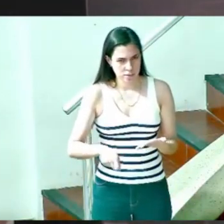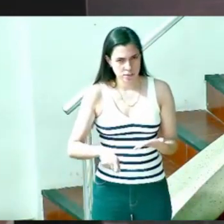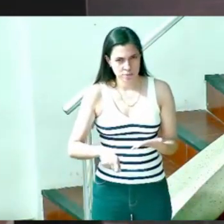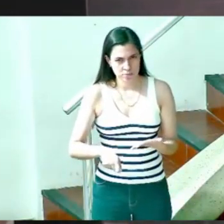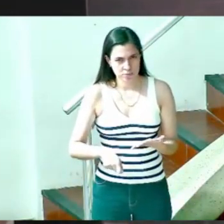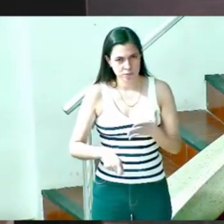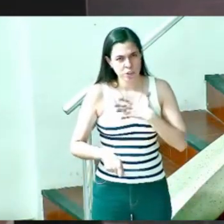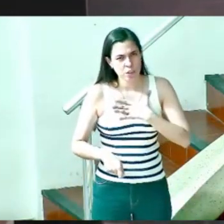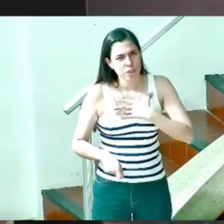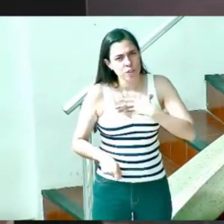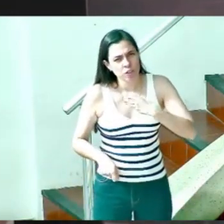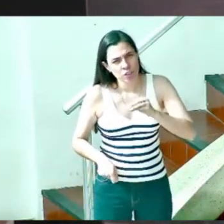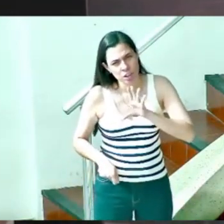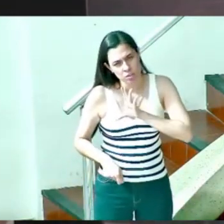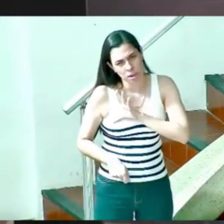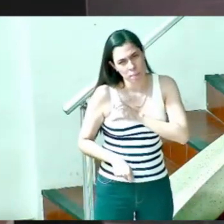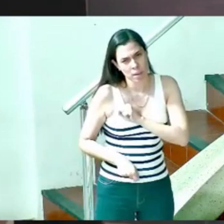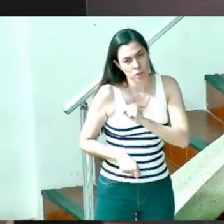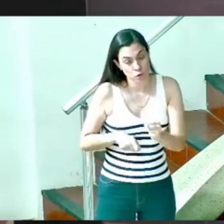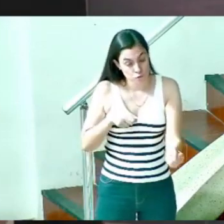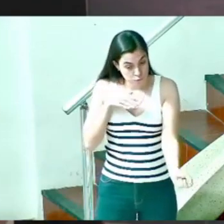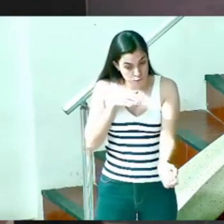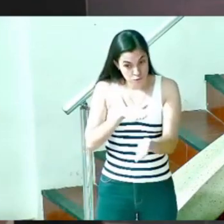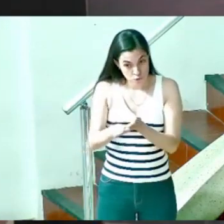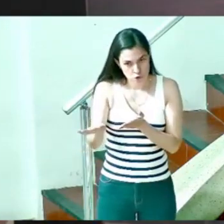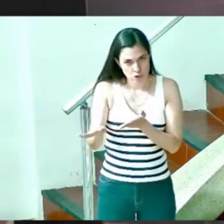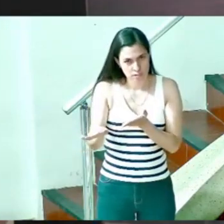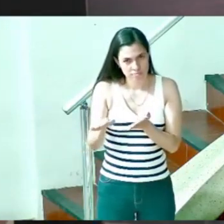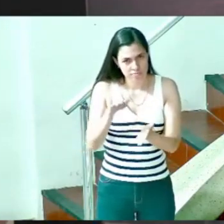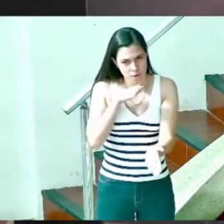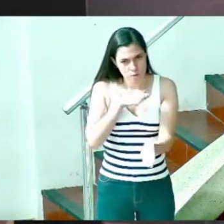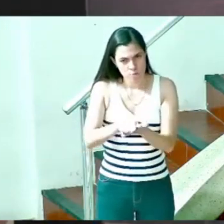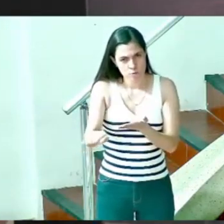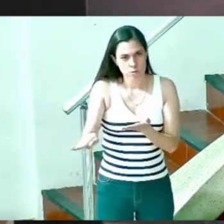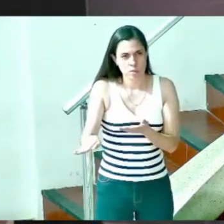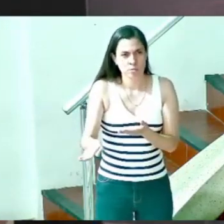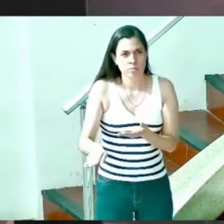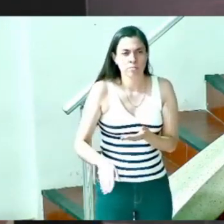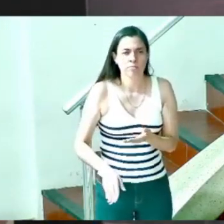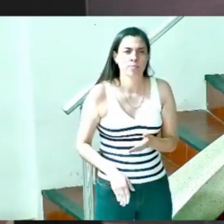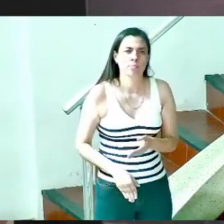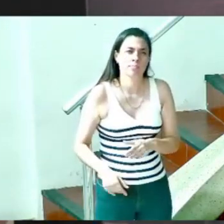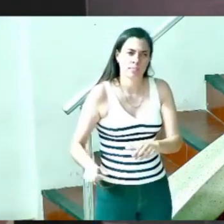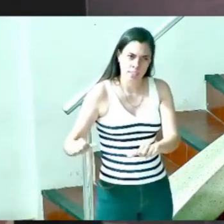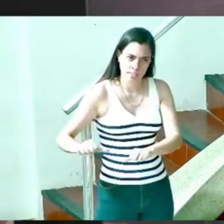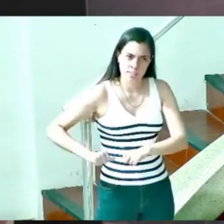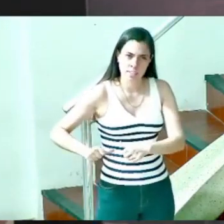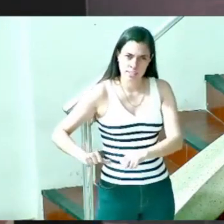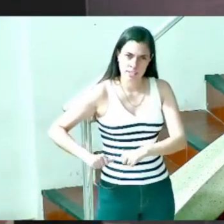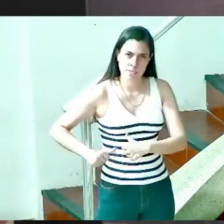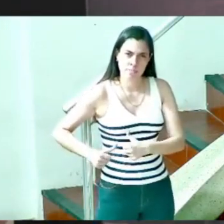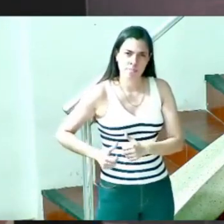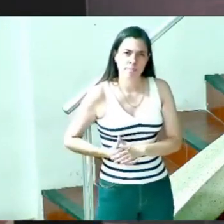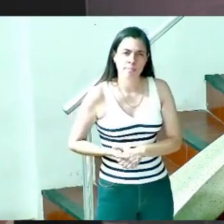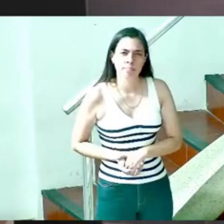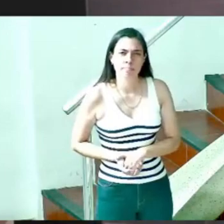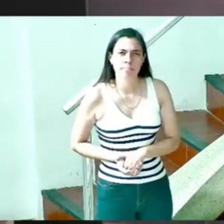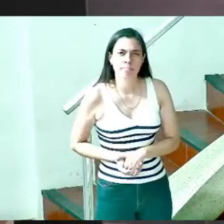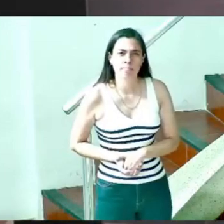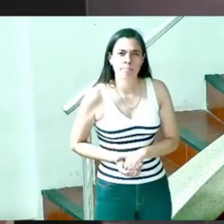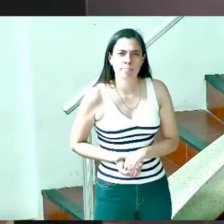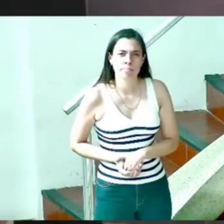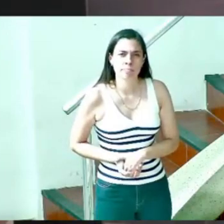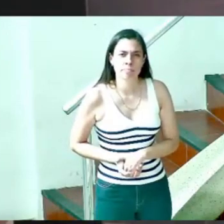Eis aqui um aspecto duplo, então, não simplesmente de pedir a Deus para nos livrar das tentações, mas